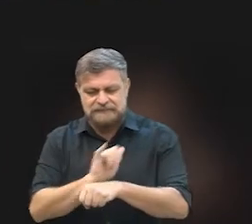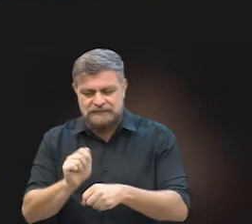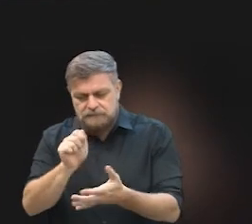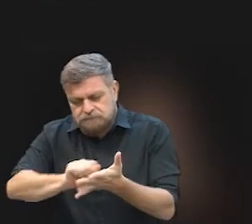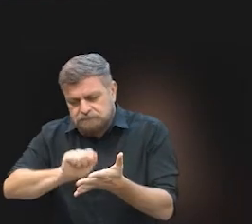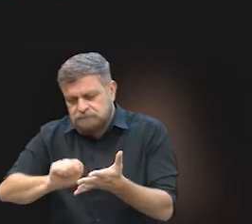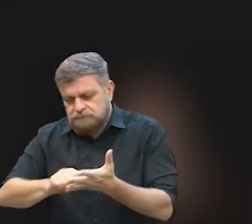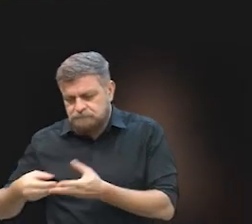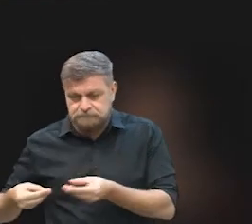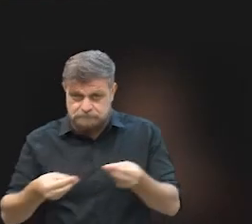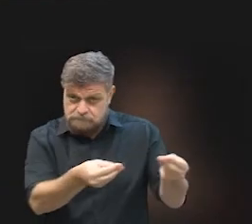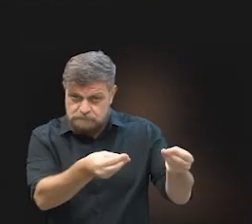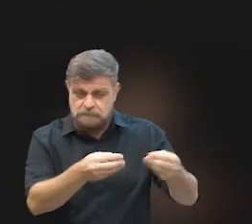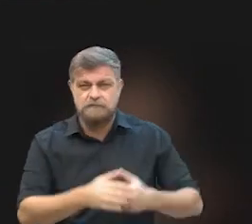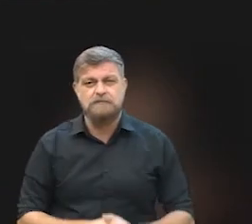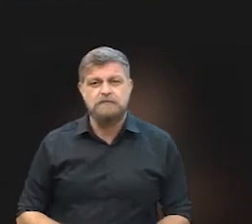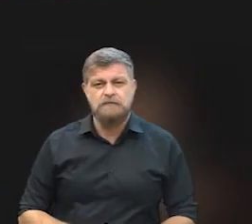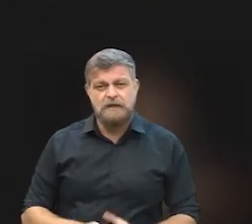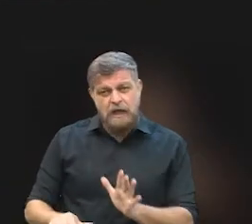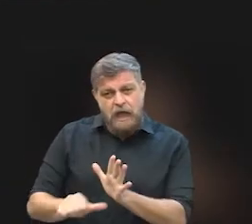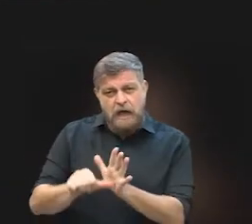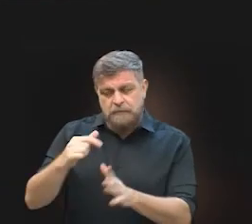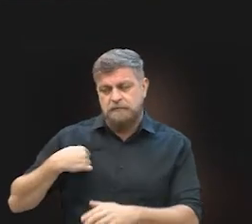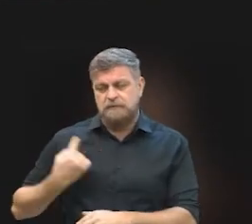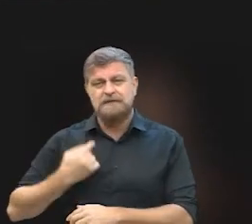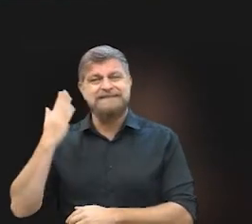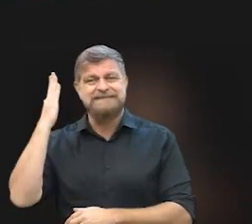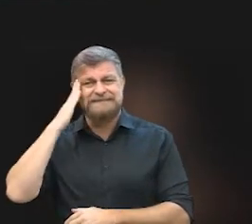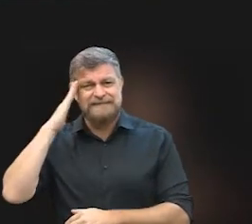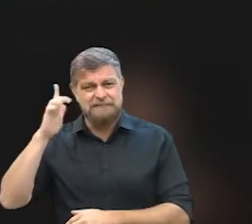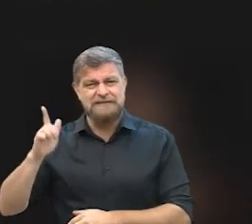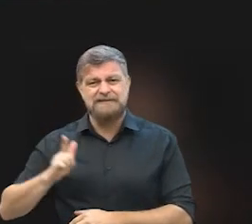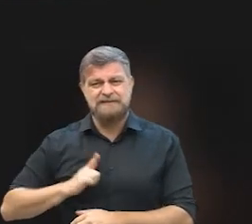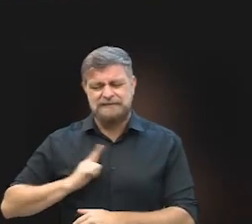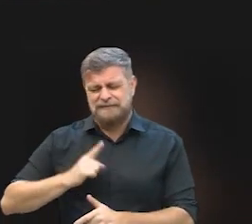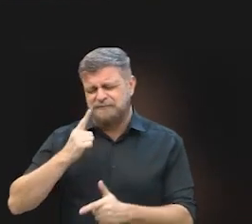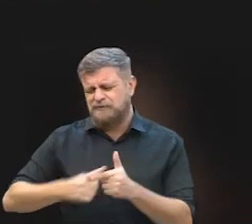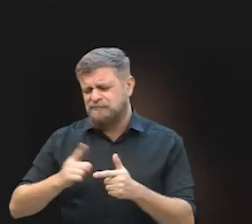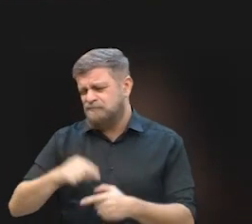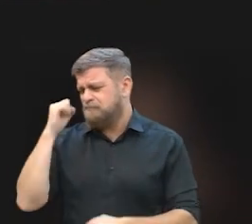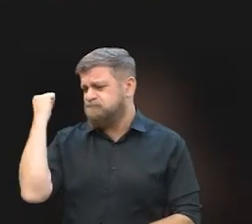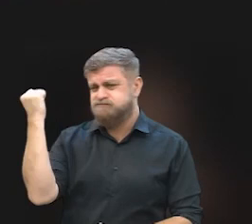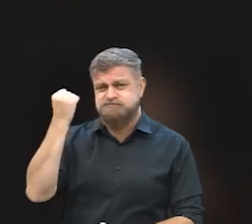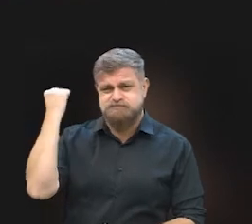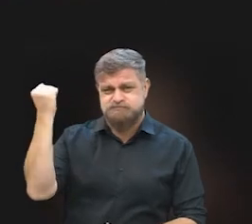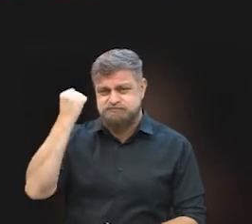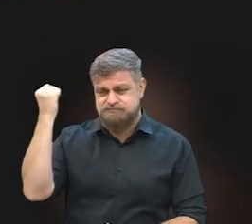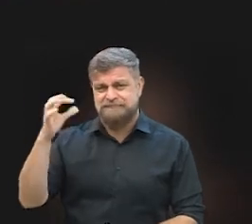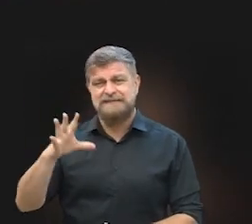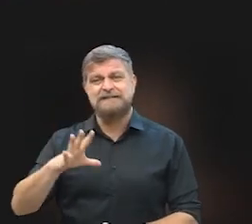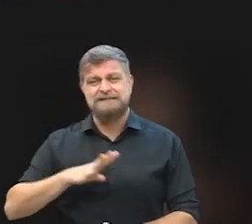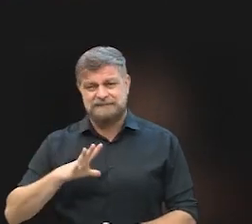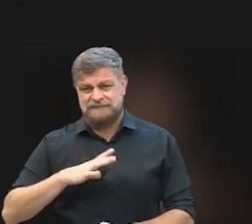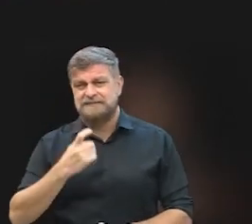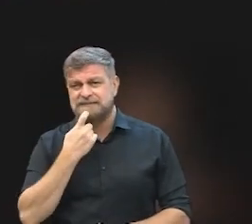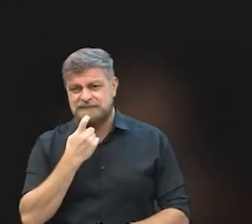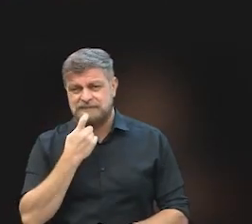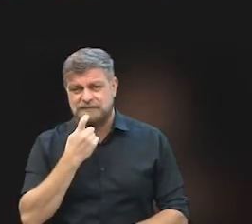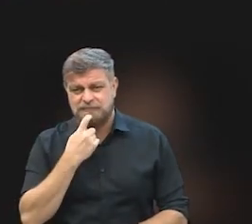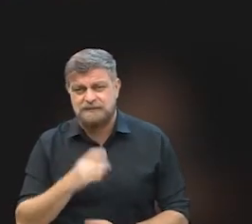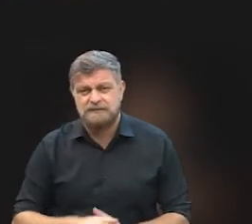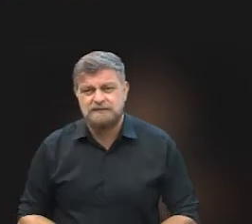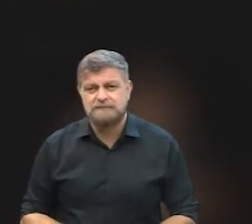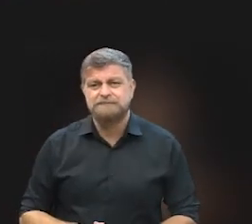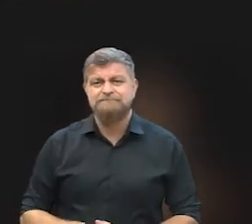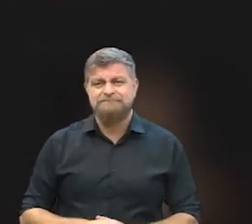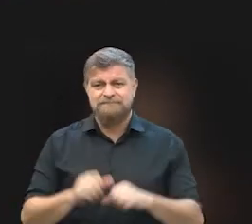e também pensar alguns encaminhamentos, tá? Bom, primeira coisa, assim, todo mundo sabe que a gente está numa situação gravíssima aqui na